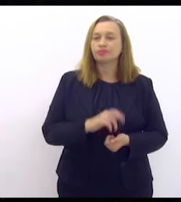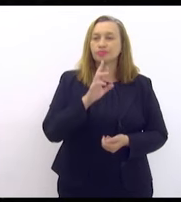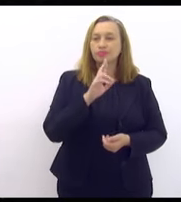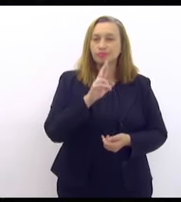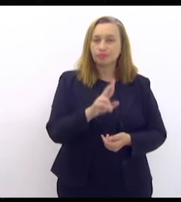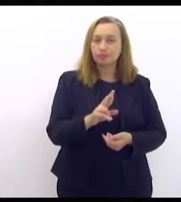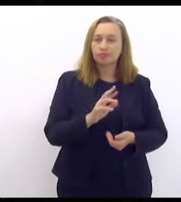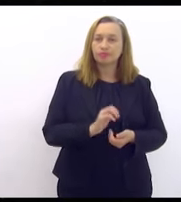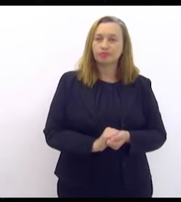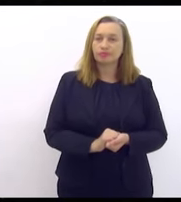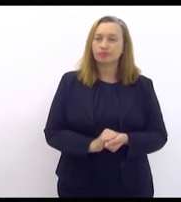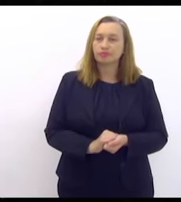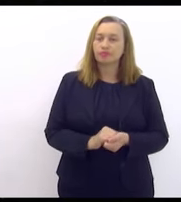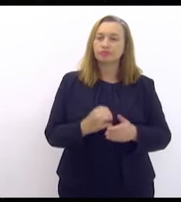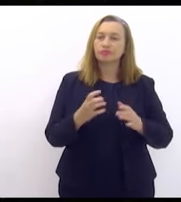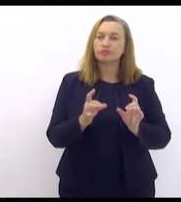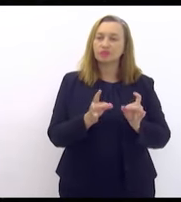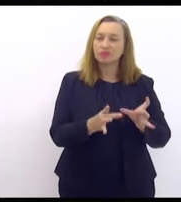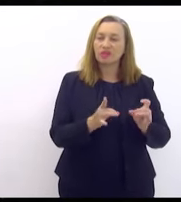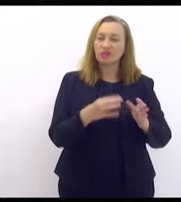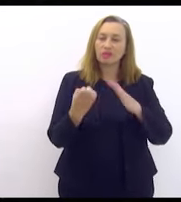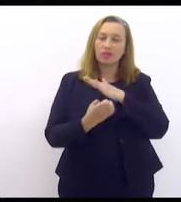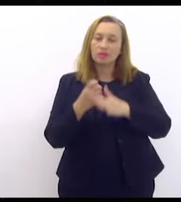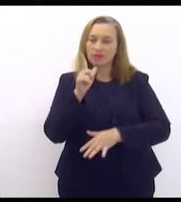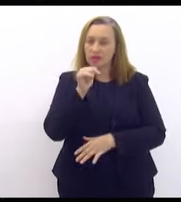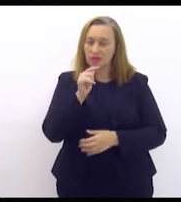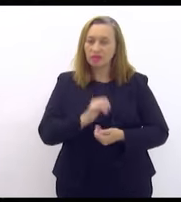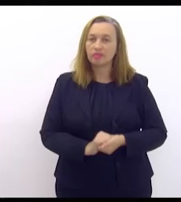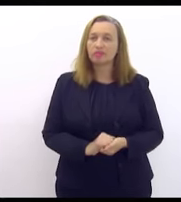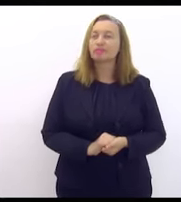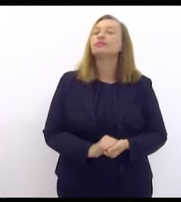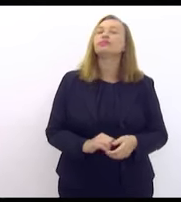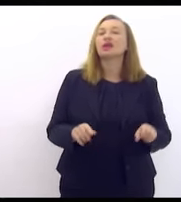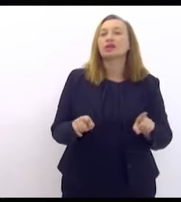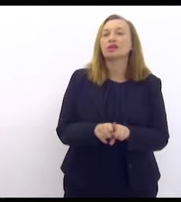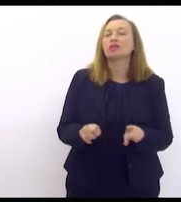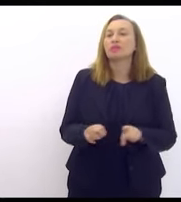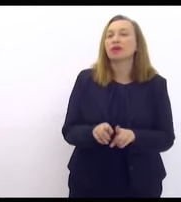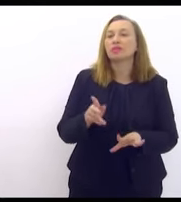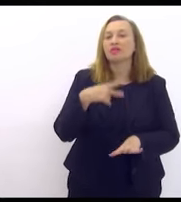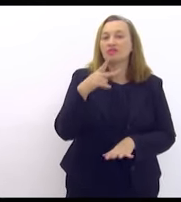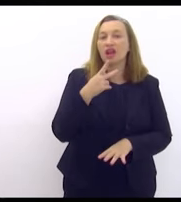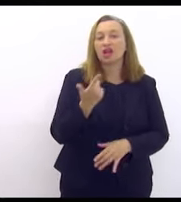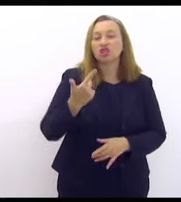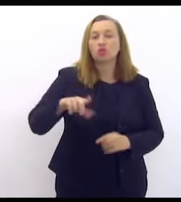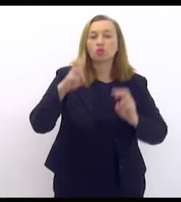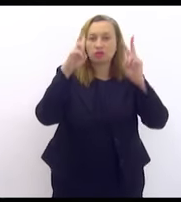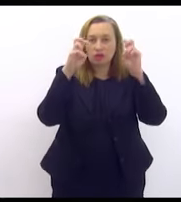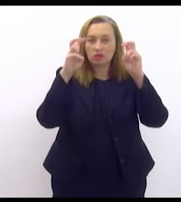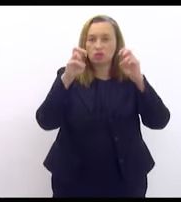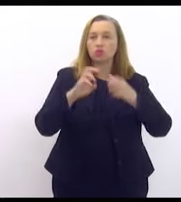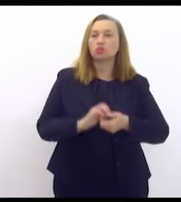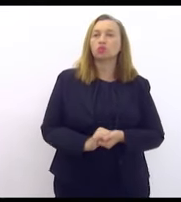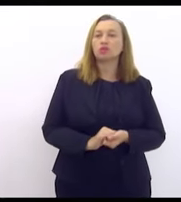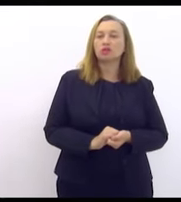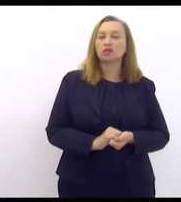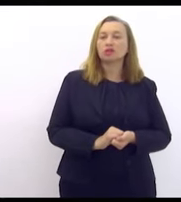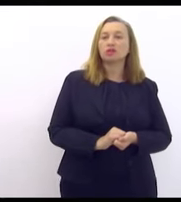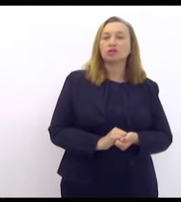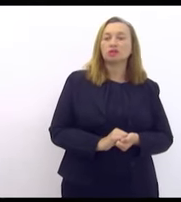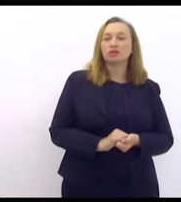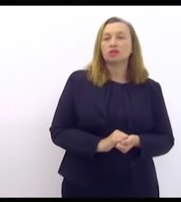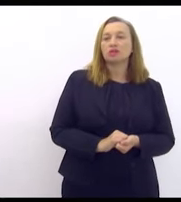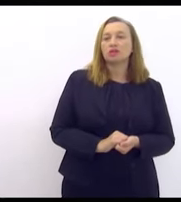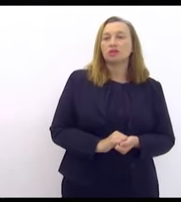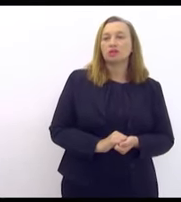outorga da SEDAE. E ainda para trazer, para falar de outra questão que é uma faca no